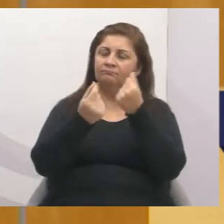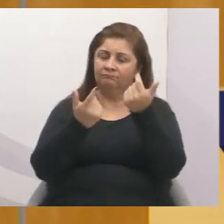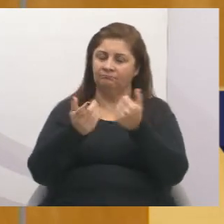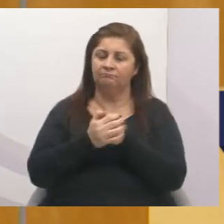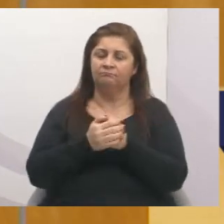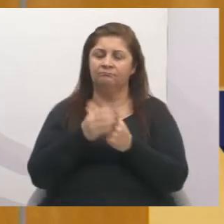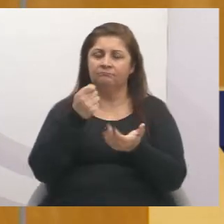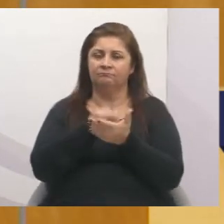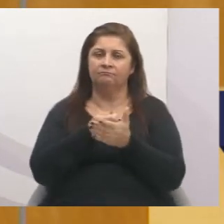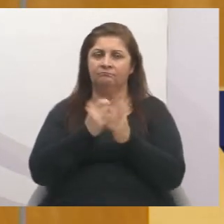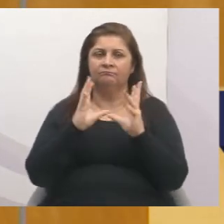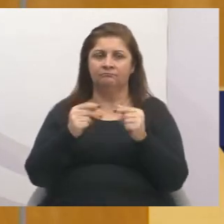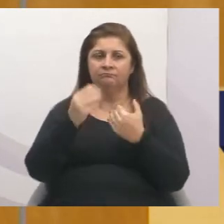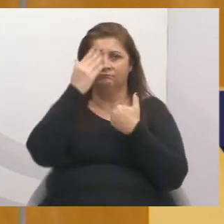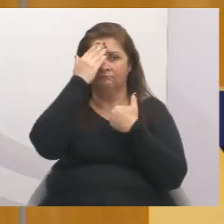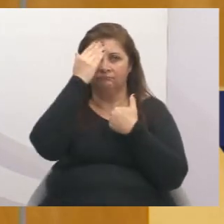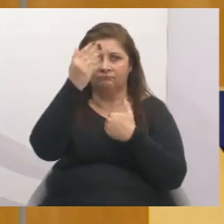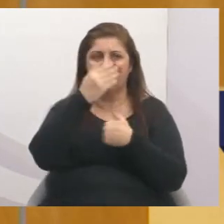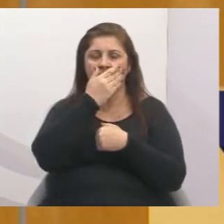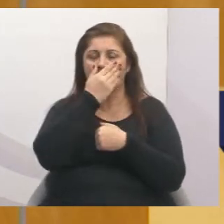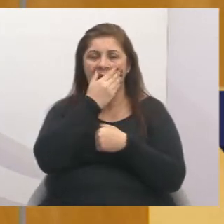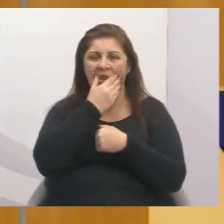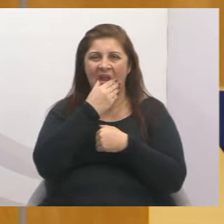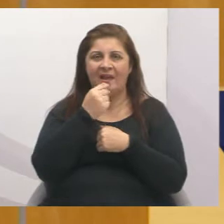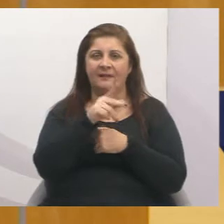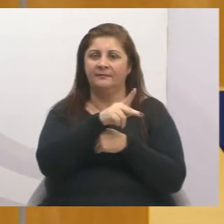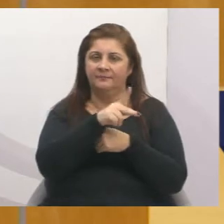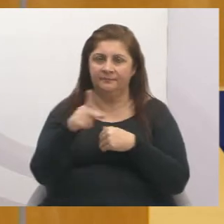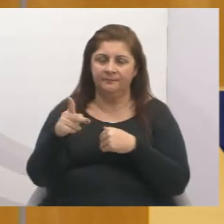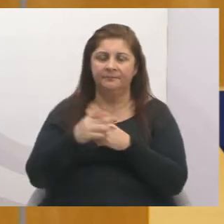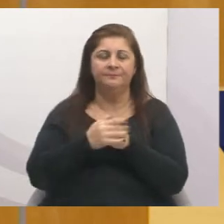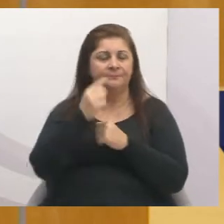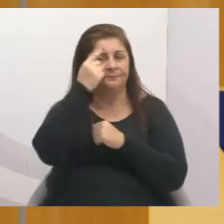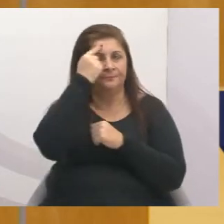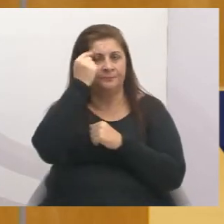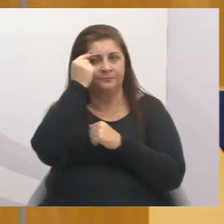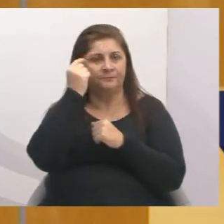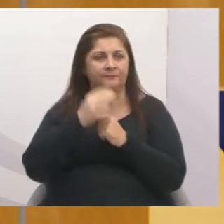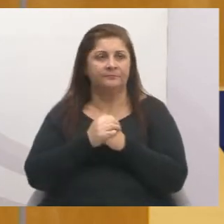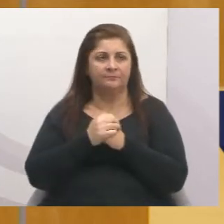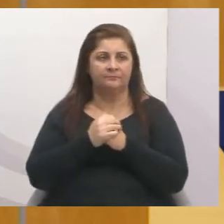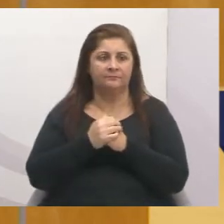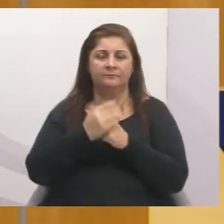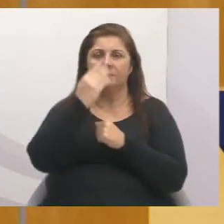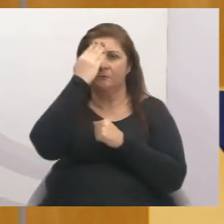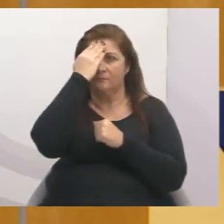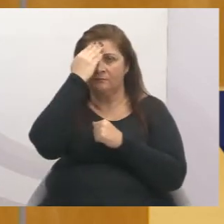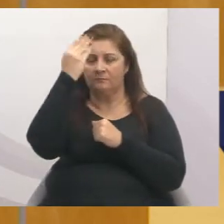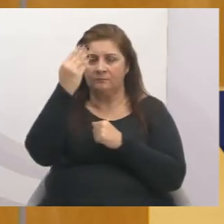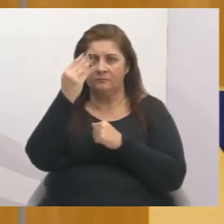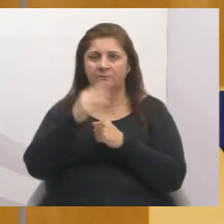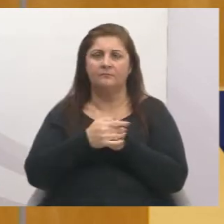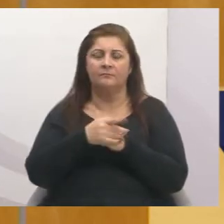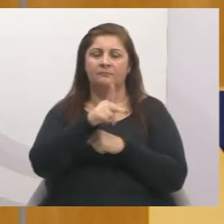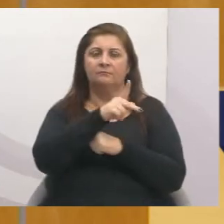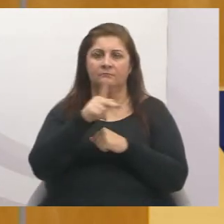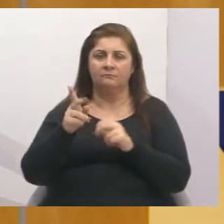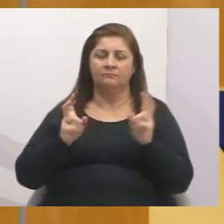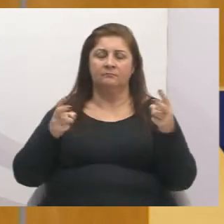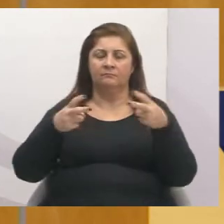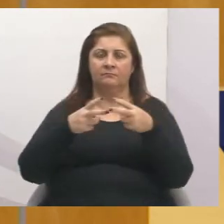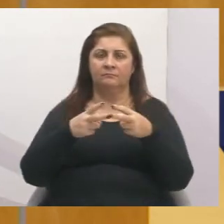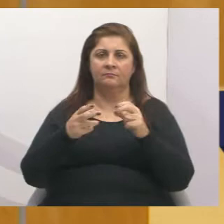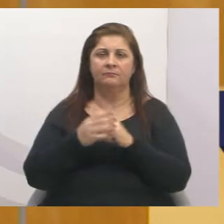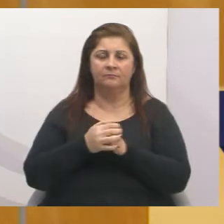seus compromissos. Muito obrigado, presidente da comissão, vereador Edgar Sasaki, muito obrigado, presidente da Câmara, vereador Paulinho dos